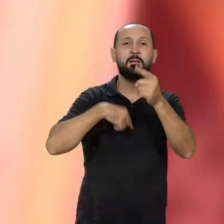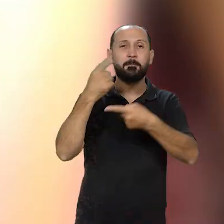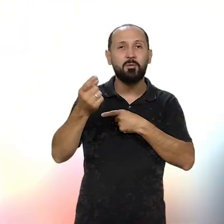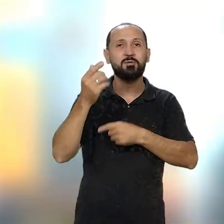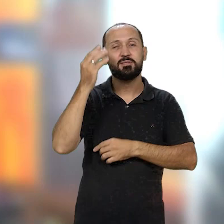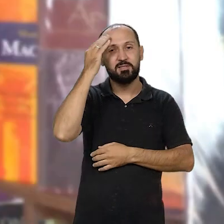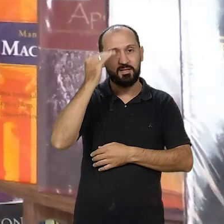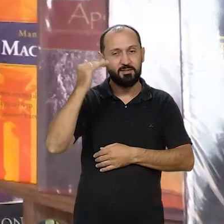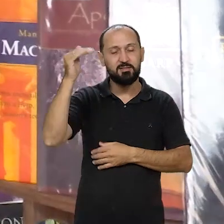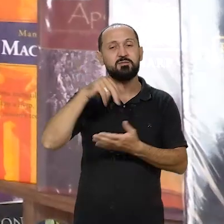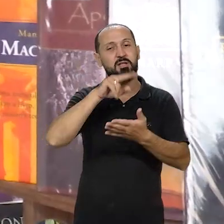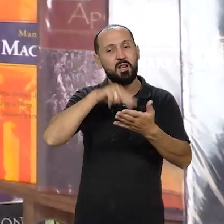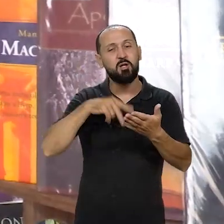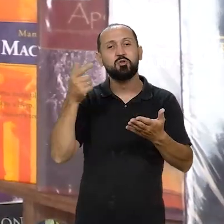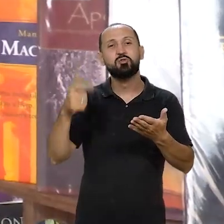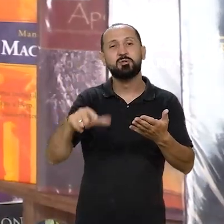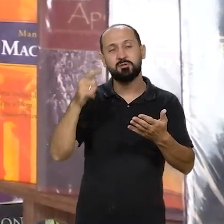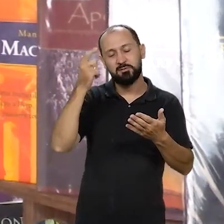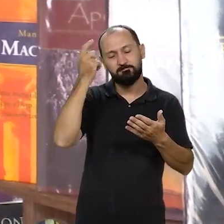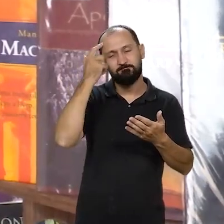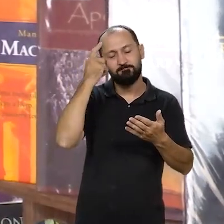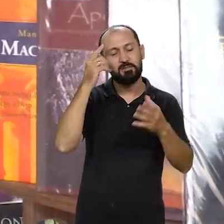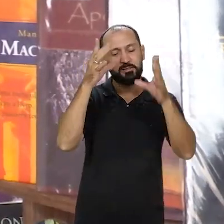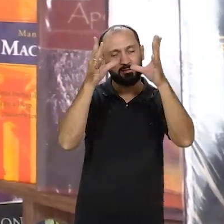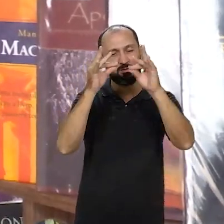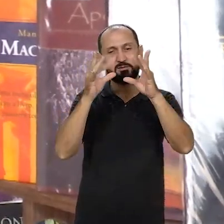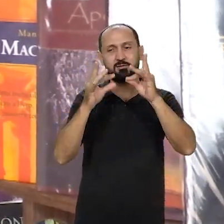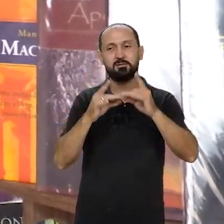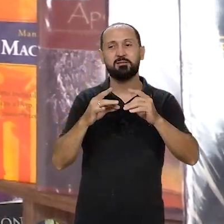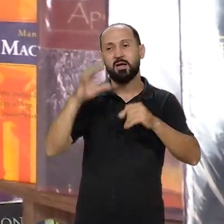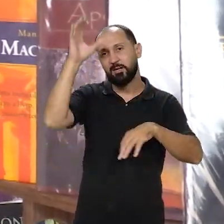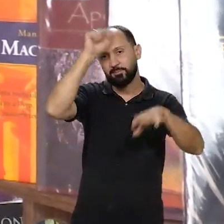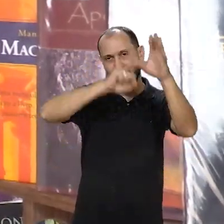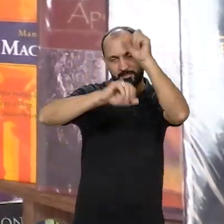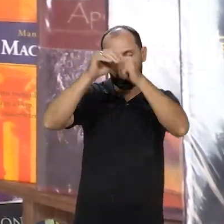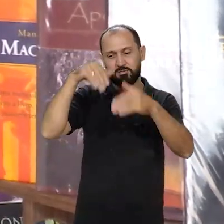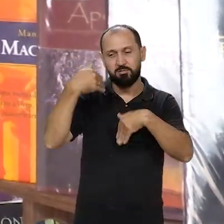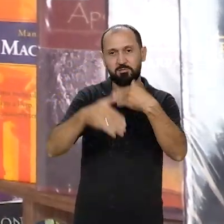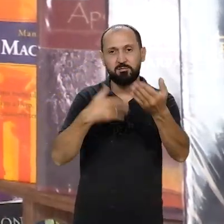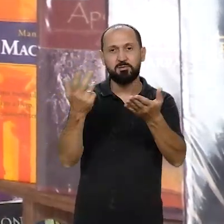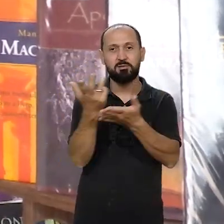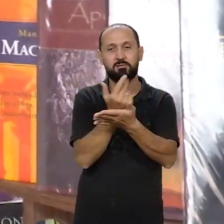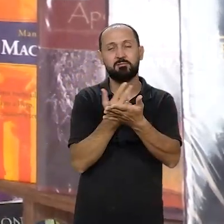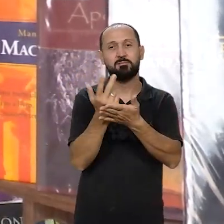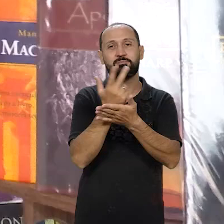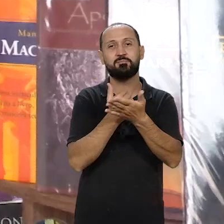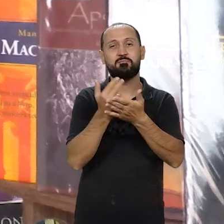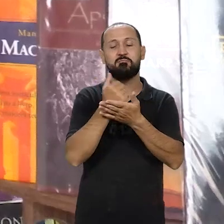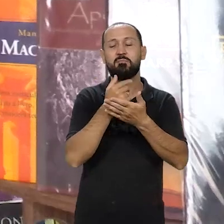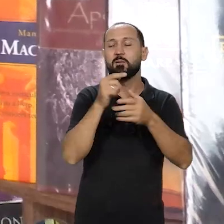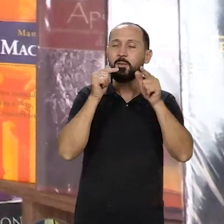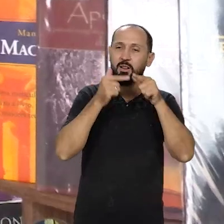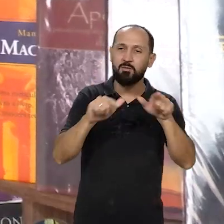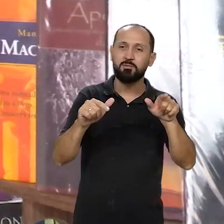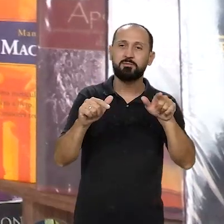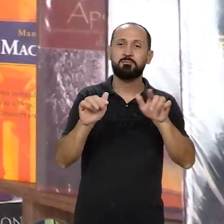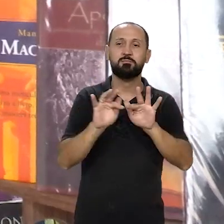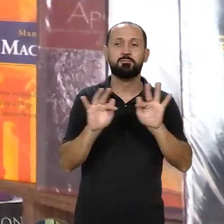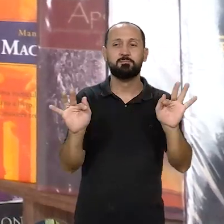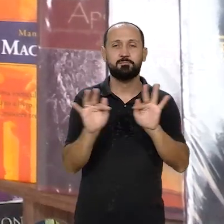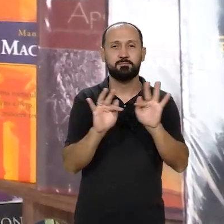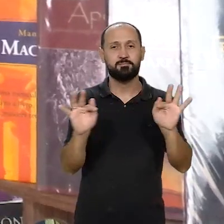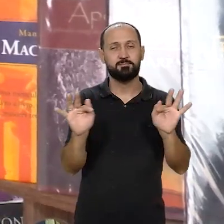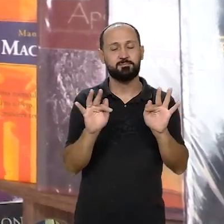o compreende. E se você lê ele de novo, você ainda vai ter outras aprendizagens através de aquarelas, uma